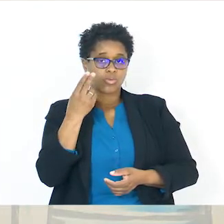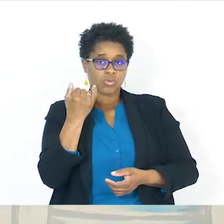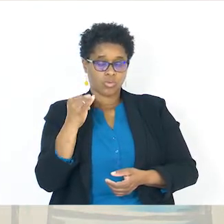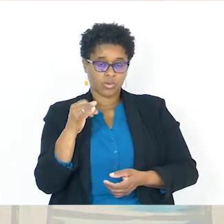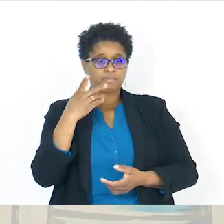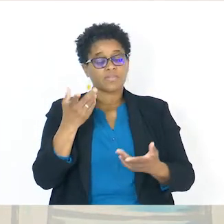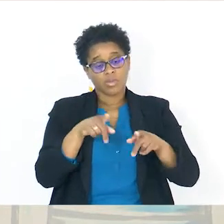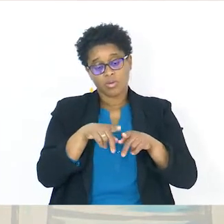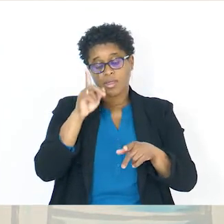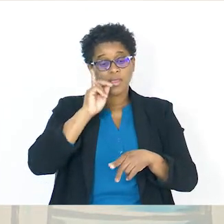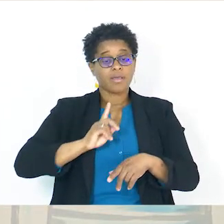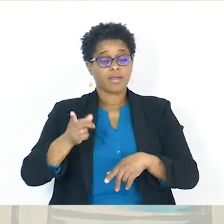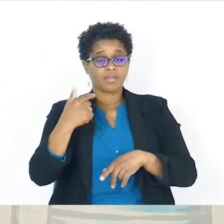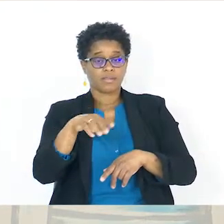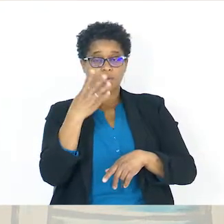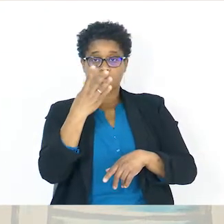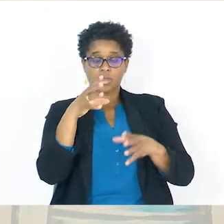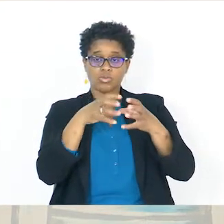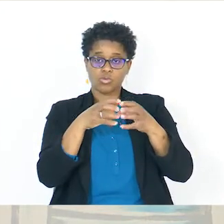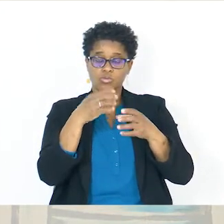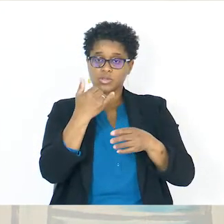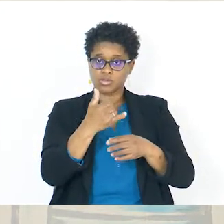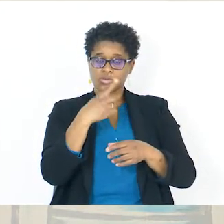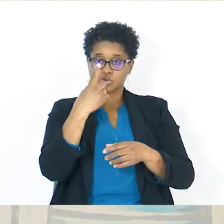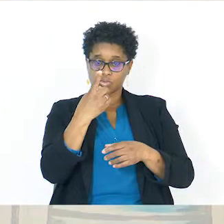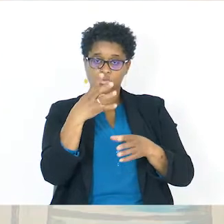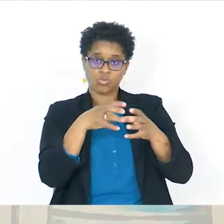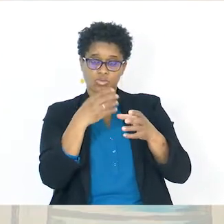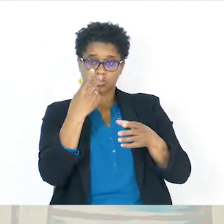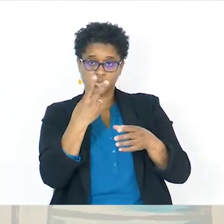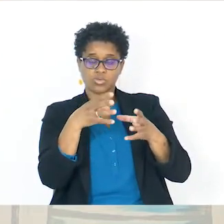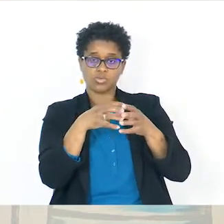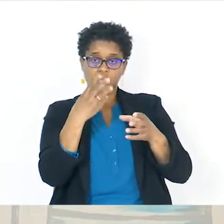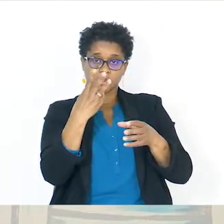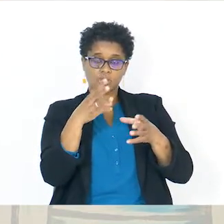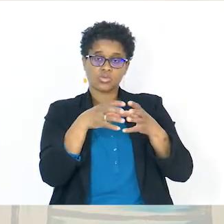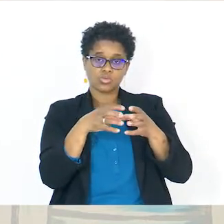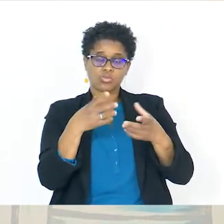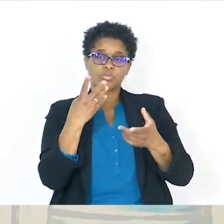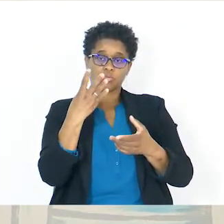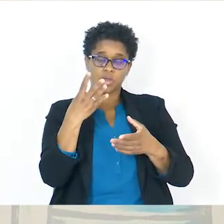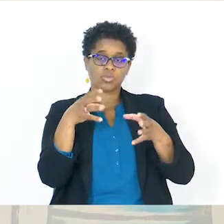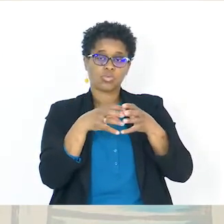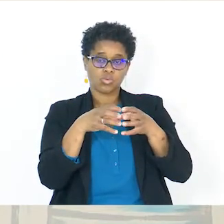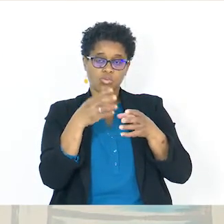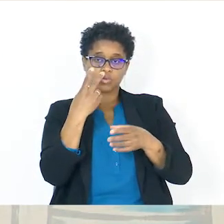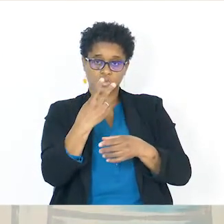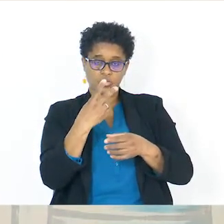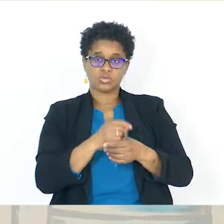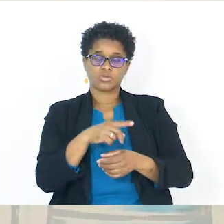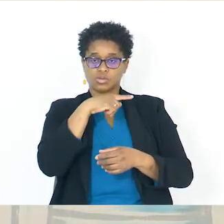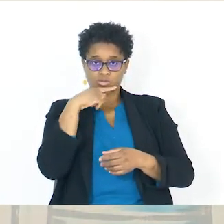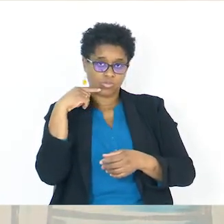tem 4 grupos de 2. 1 grupo, 2 grupos, 3, 4 grupos